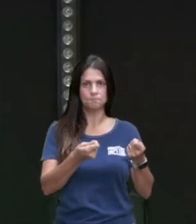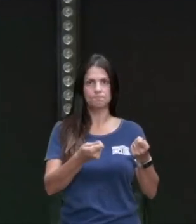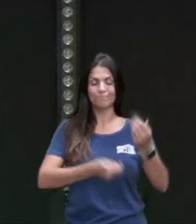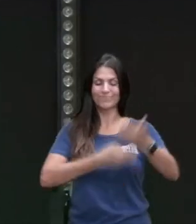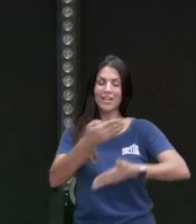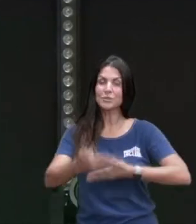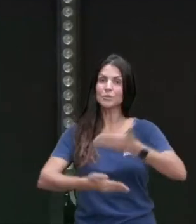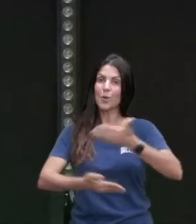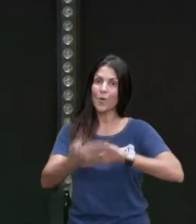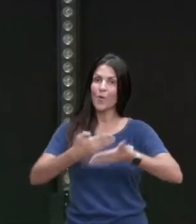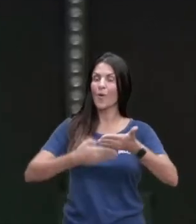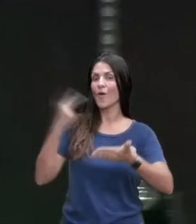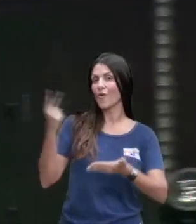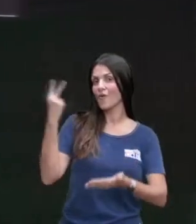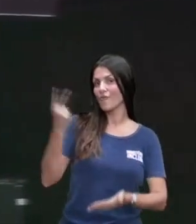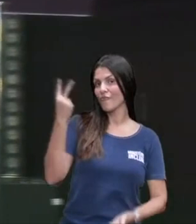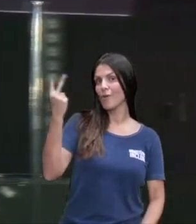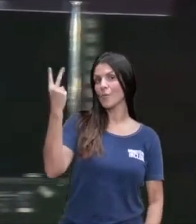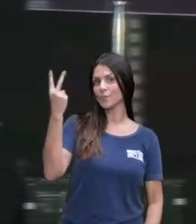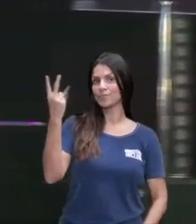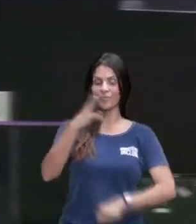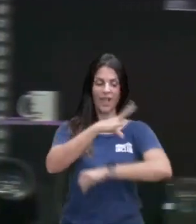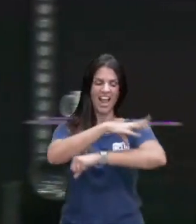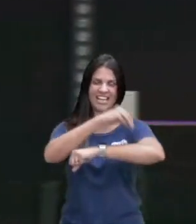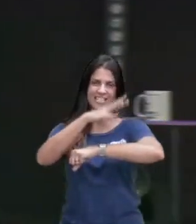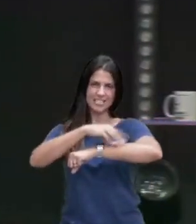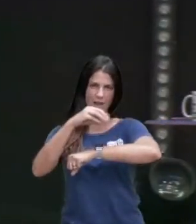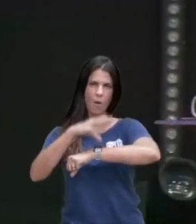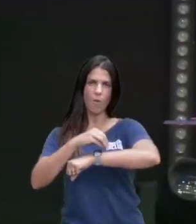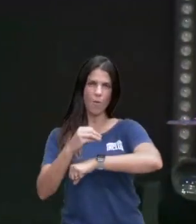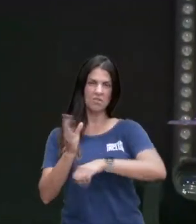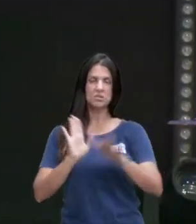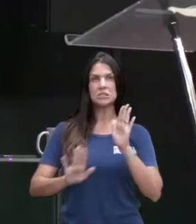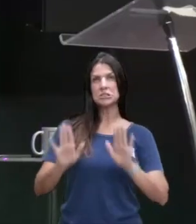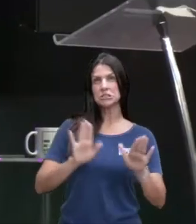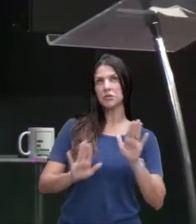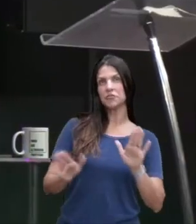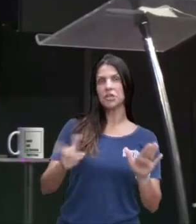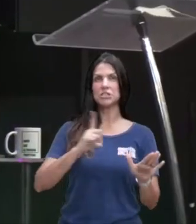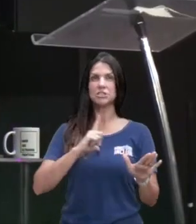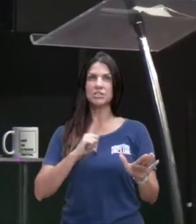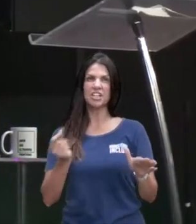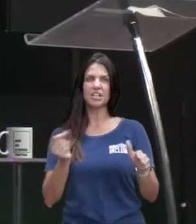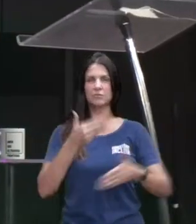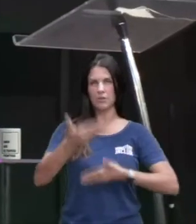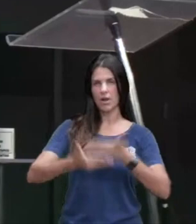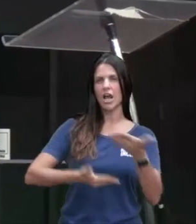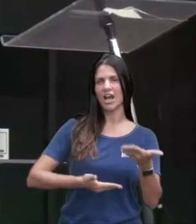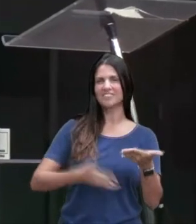lentilha e Esaú talvez tenha feito sem valorizar muito aquilo Jacó falou